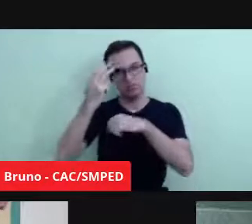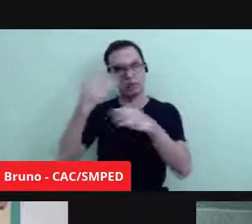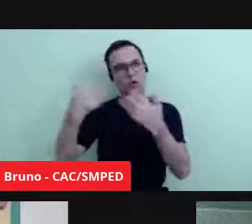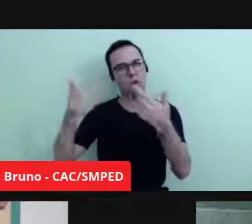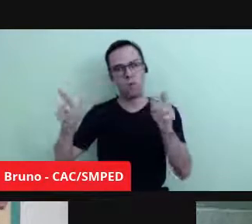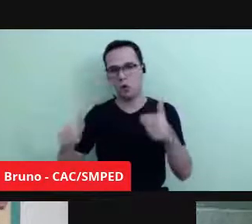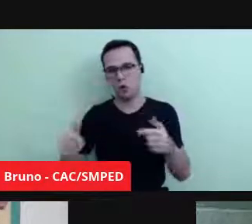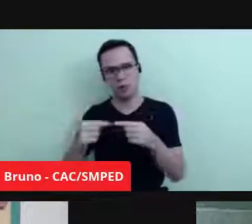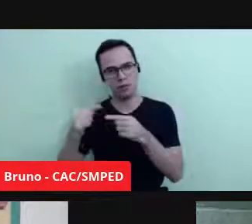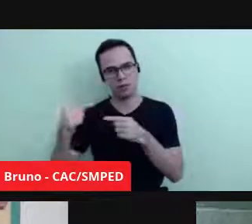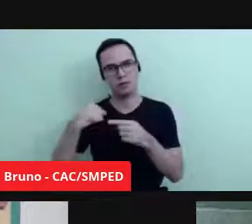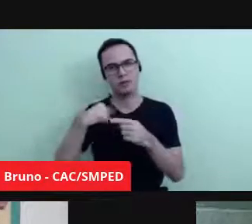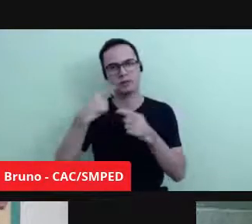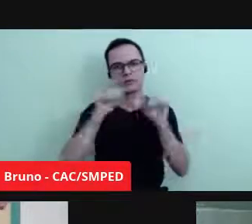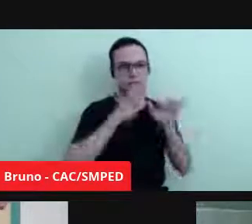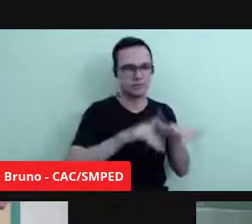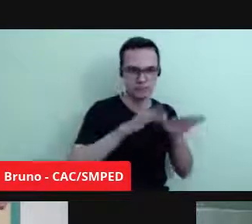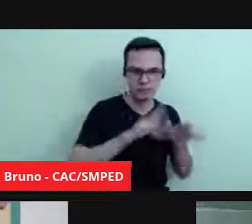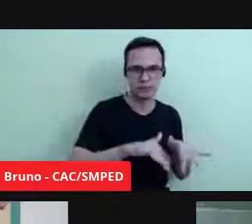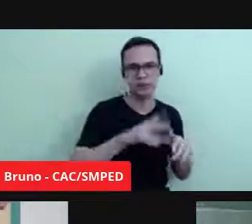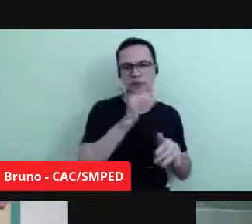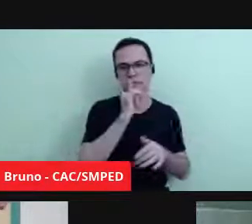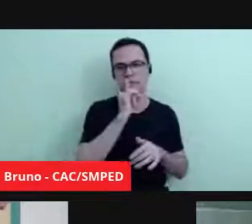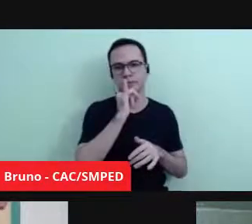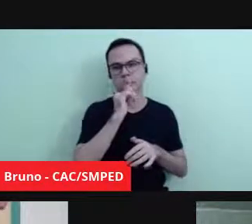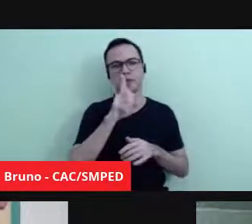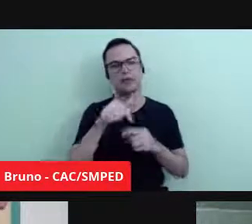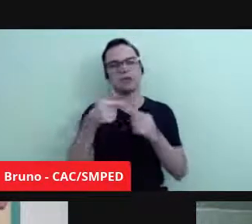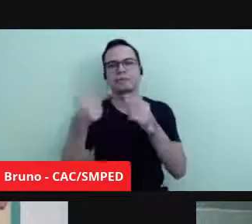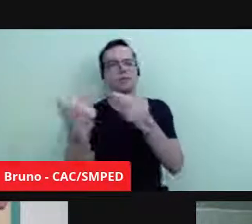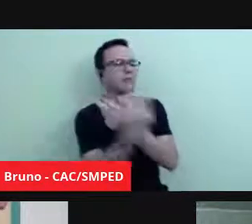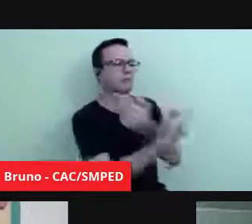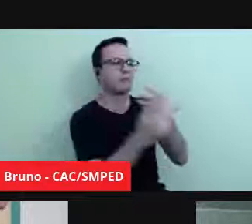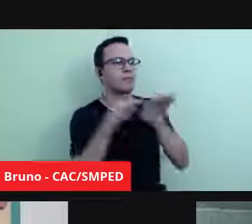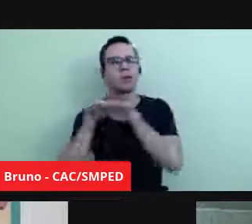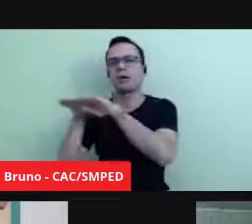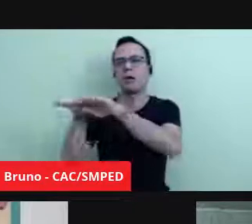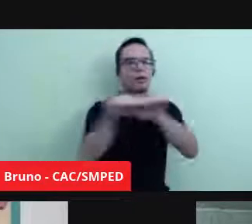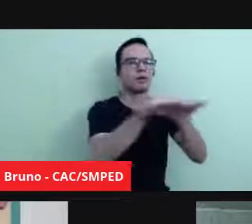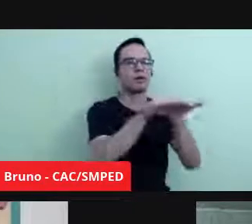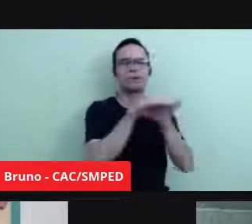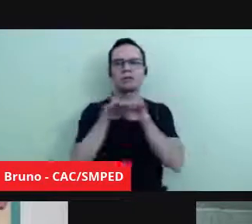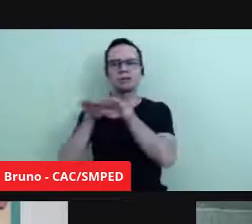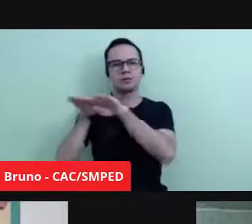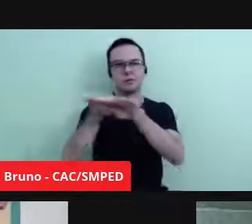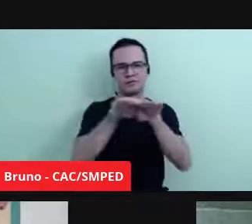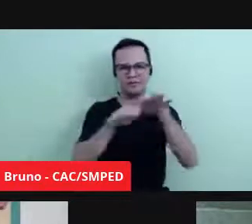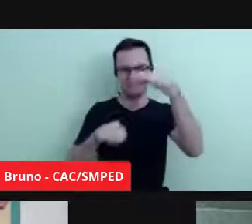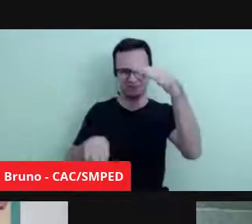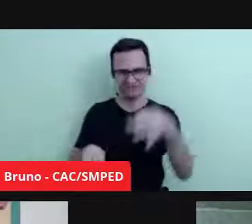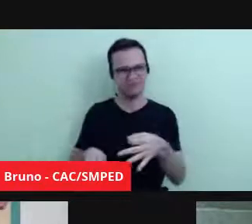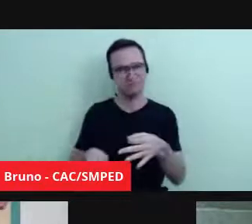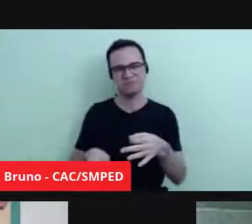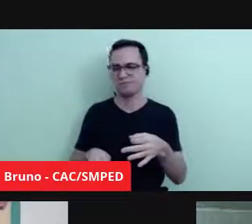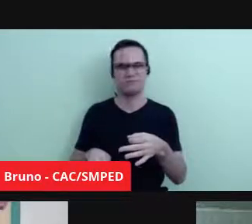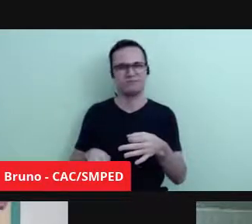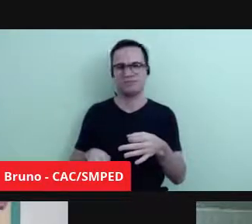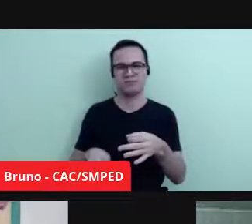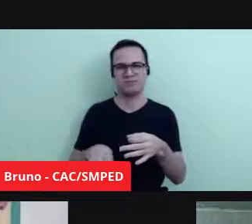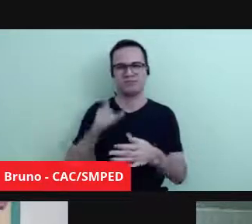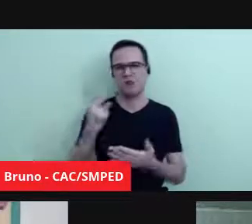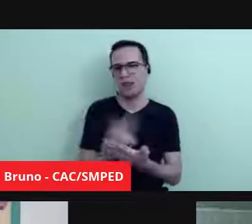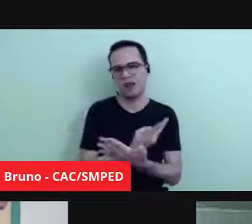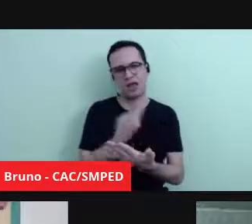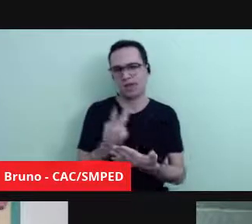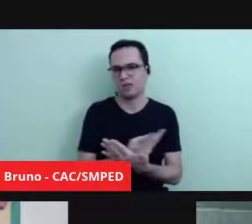com transtorno do espectro autista, por exemplo, vai servir para qualquer outra pessoa com o mesmo diagnóstico. E aí as pessoas erram com